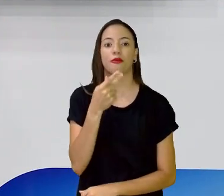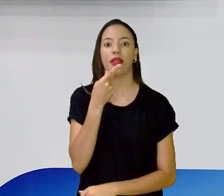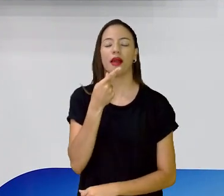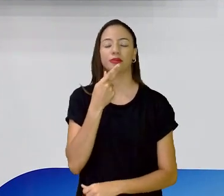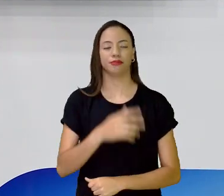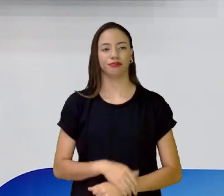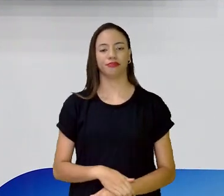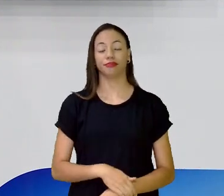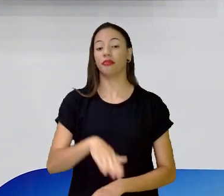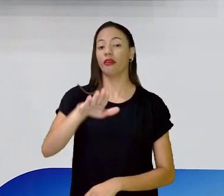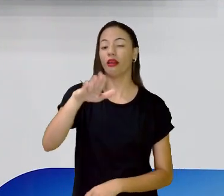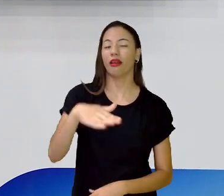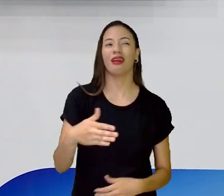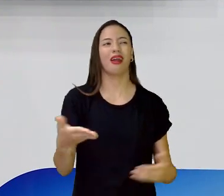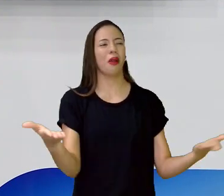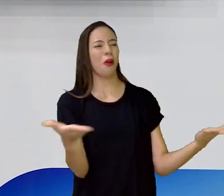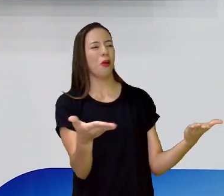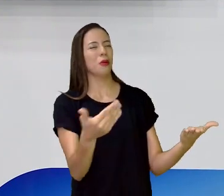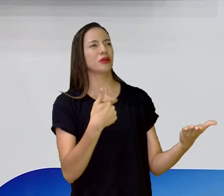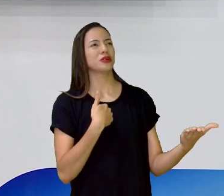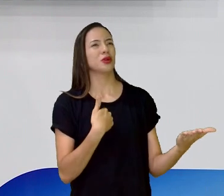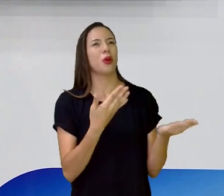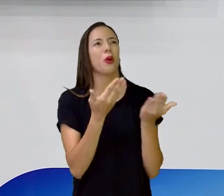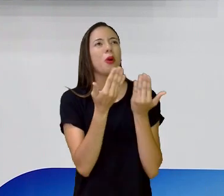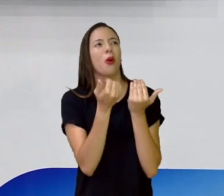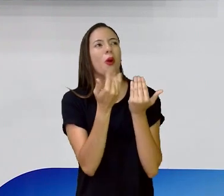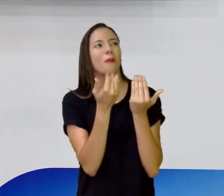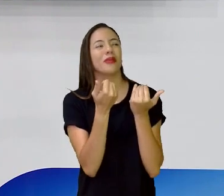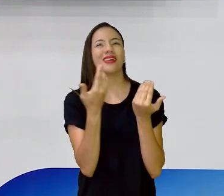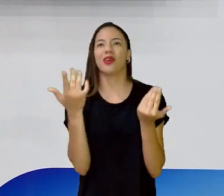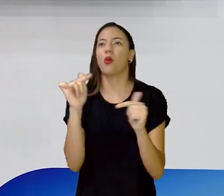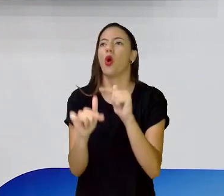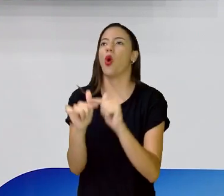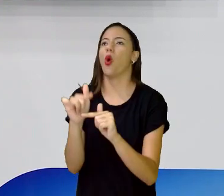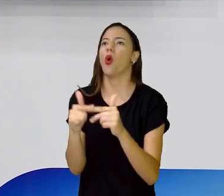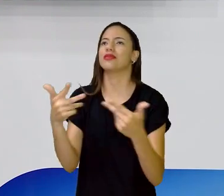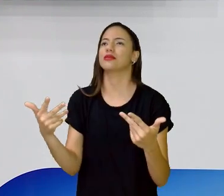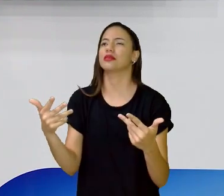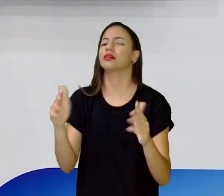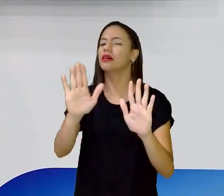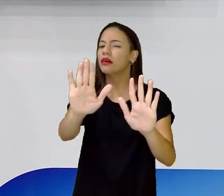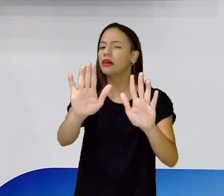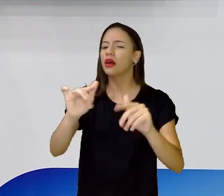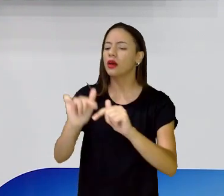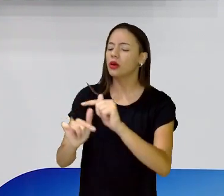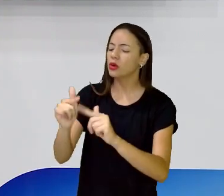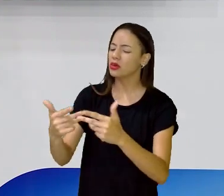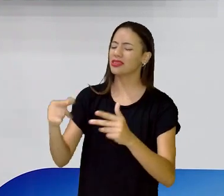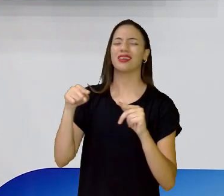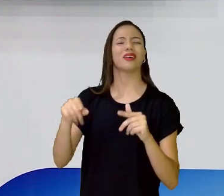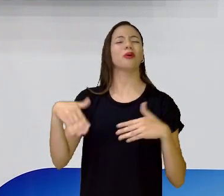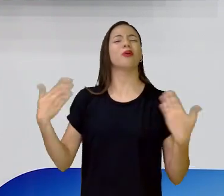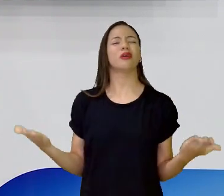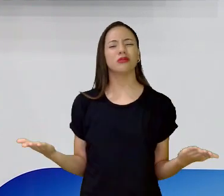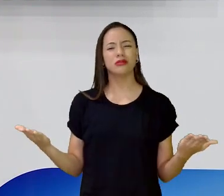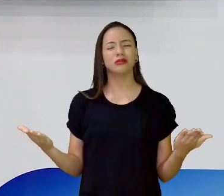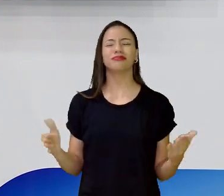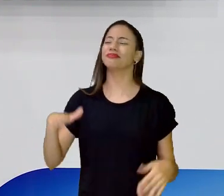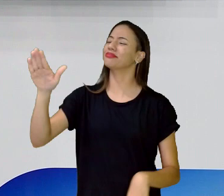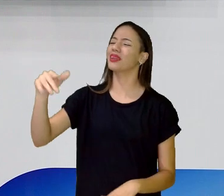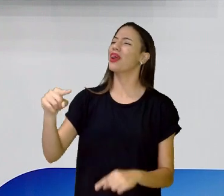assim: ai, hoje eu comi aquela coisa. Que coisa você comeu? Aquela